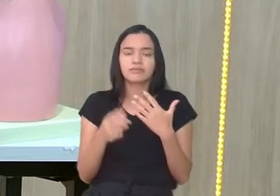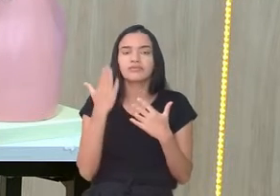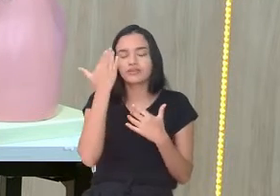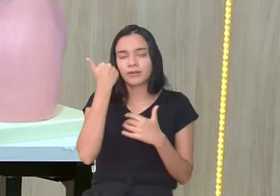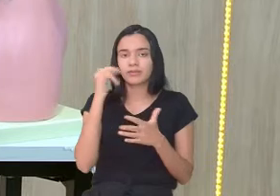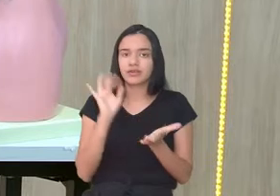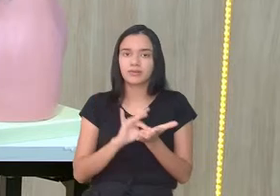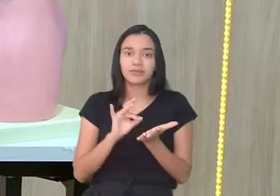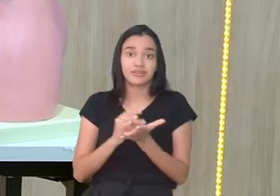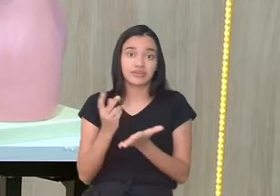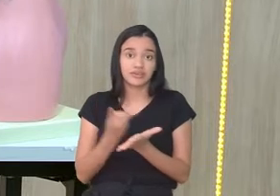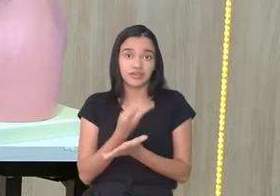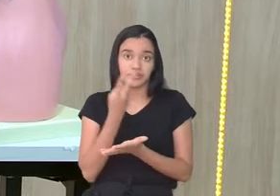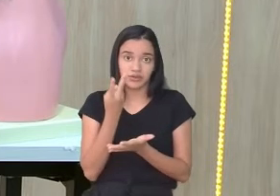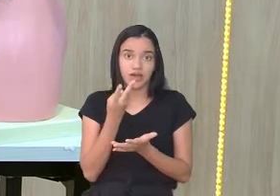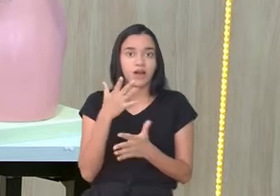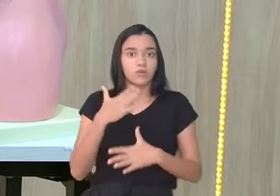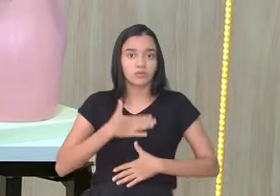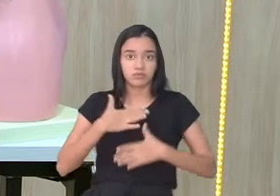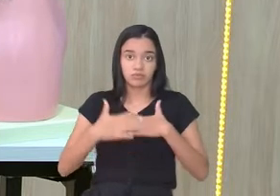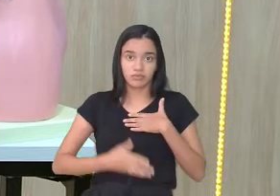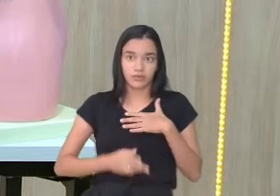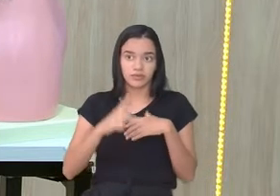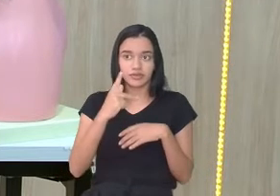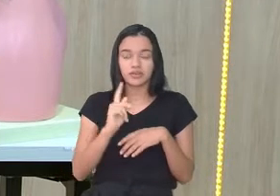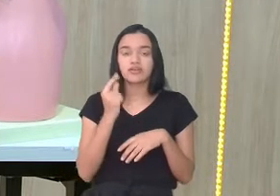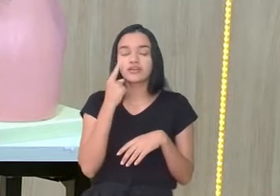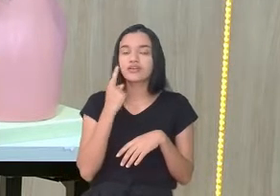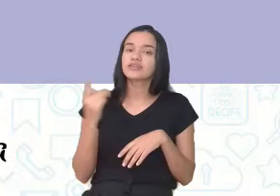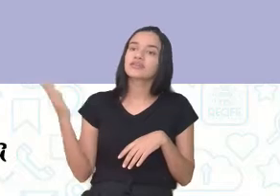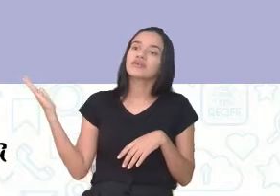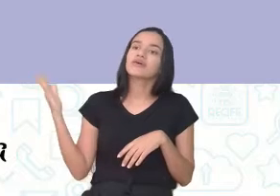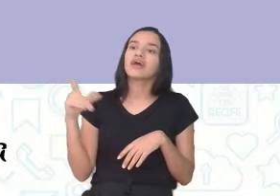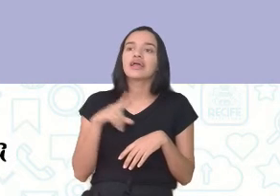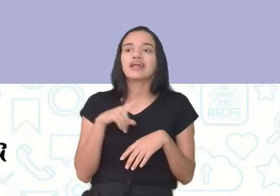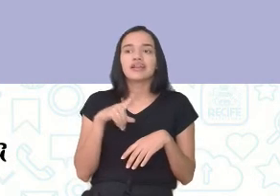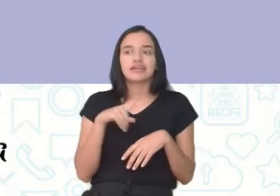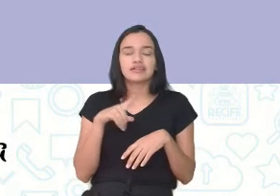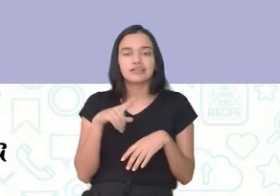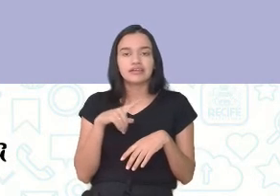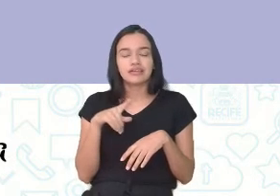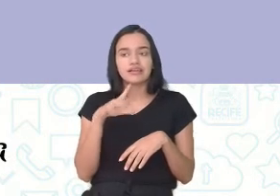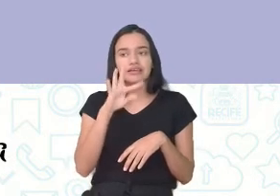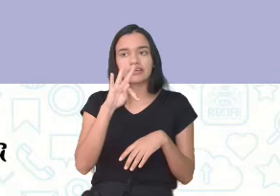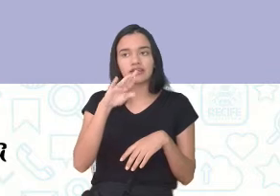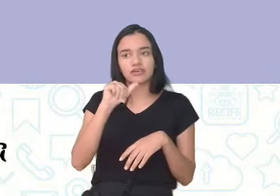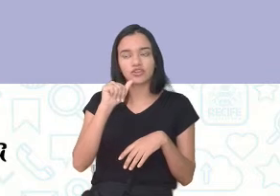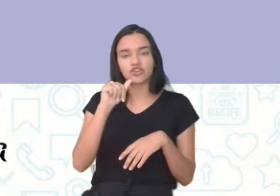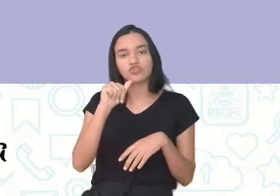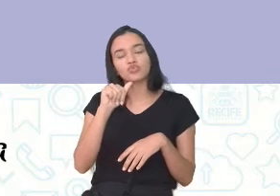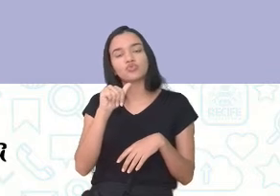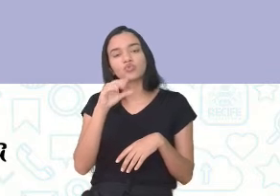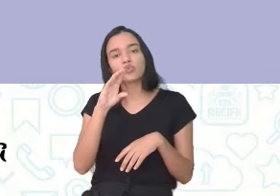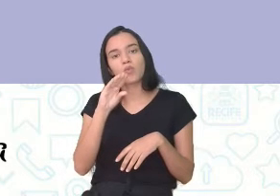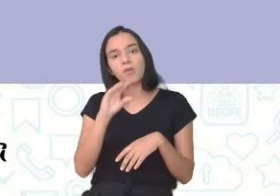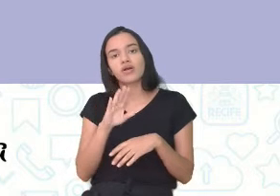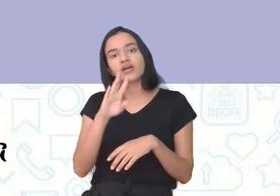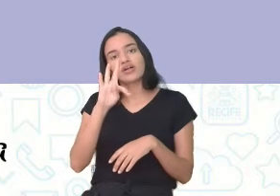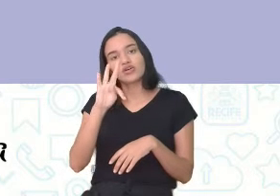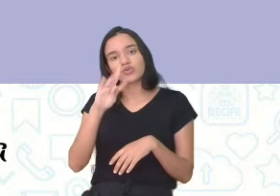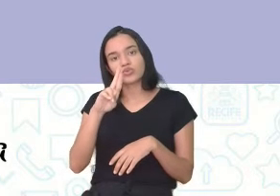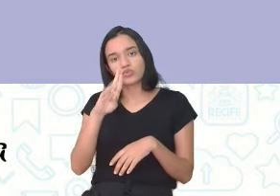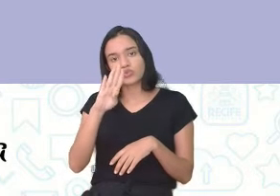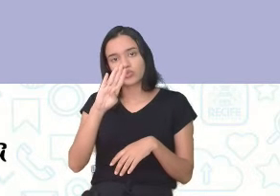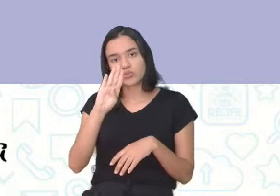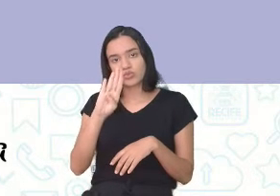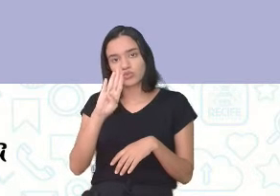está acontecendo com seu corpo. E aí vem as tubas uterinas. A importância das tubas uterinas.